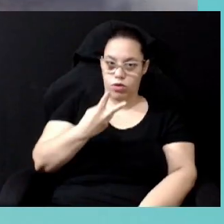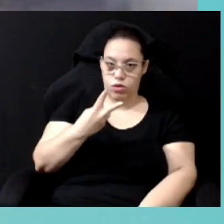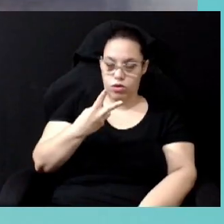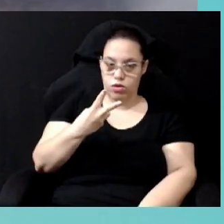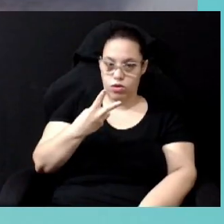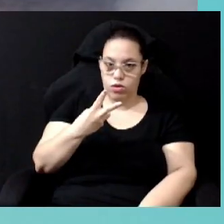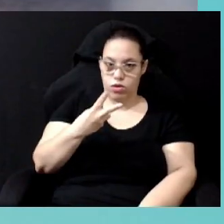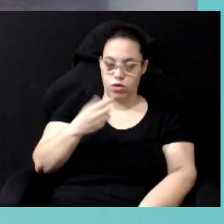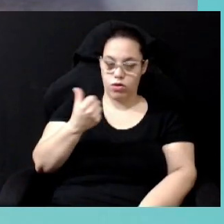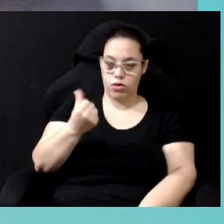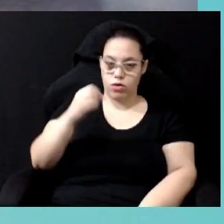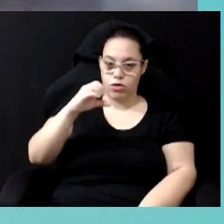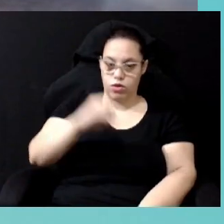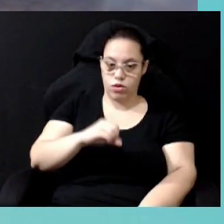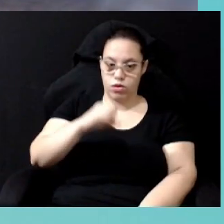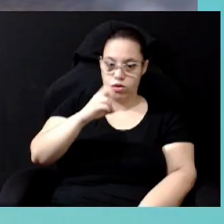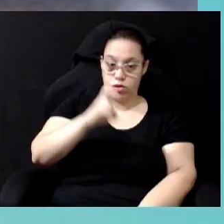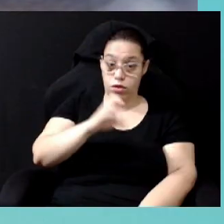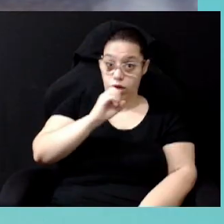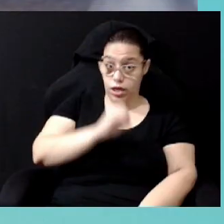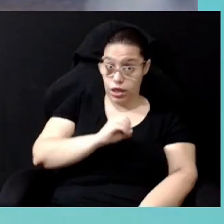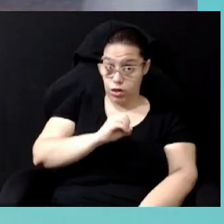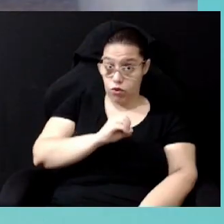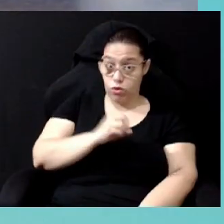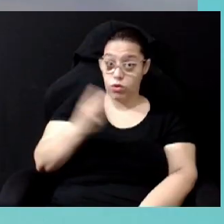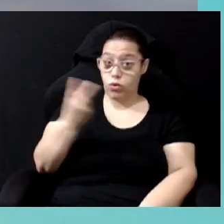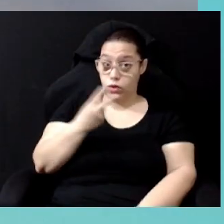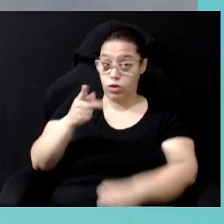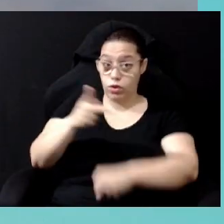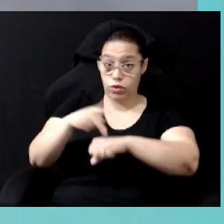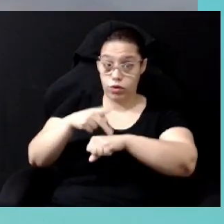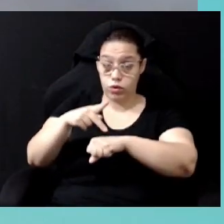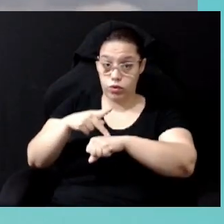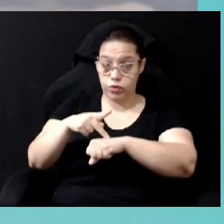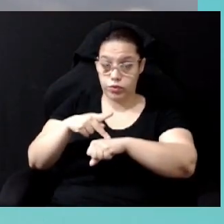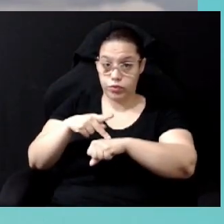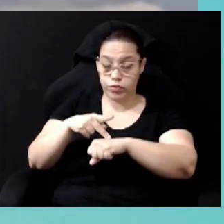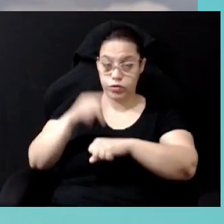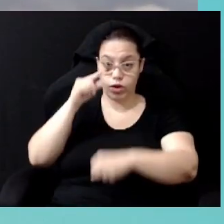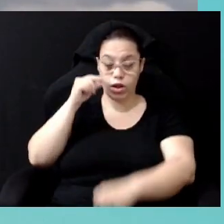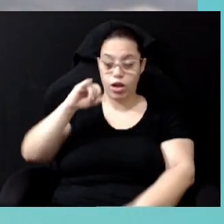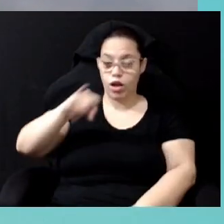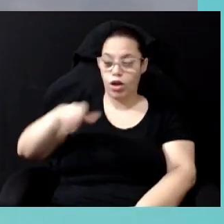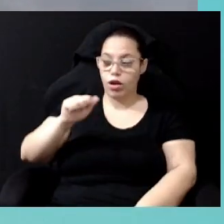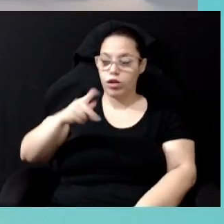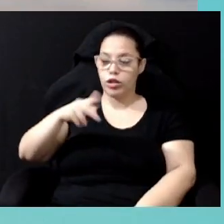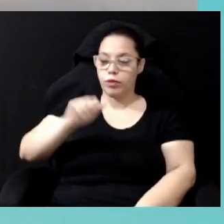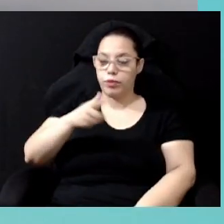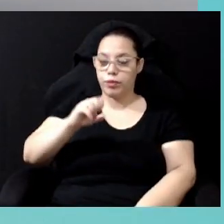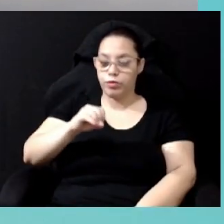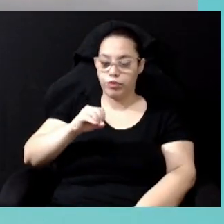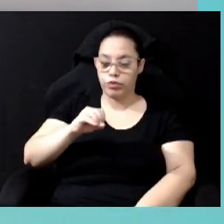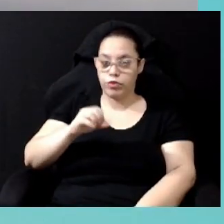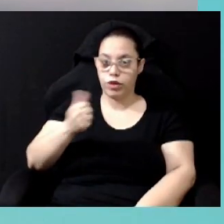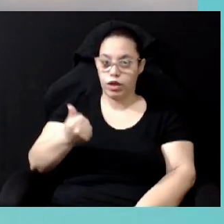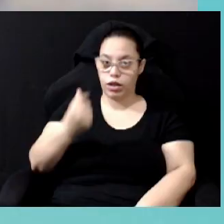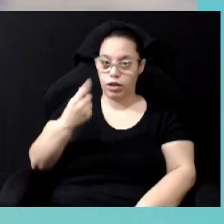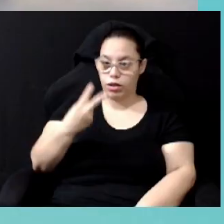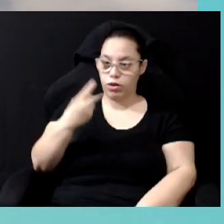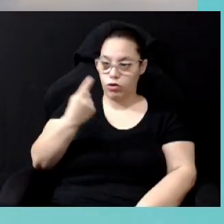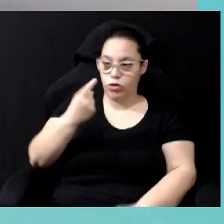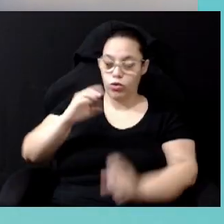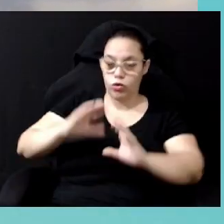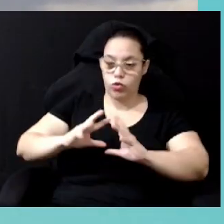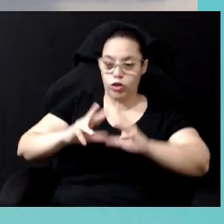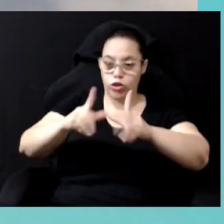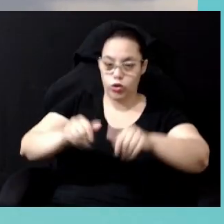outros 42 desde 1950. O segundo país é o Japão. A nação asiática tem 121